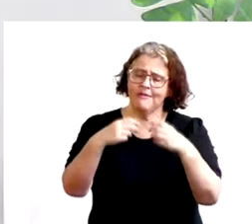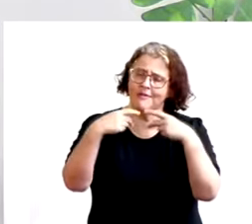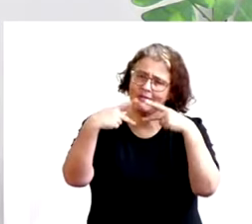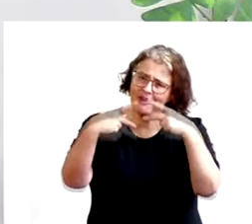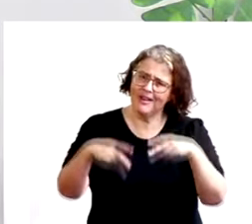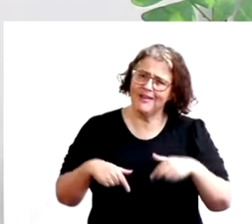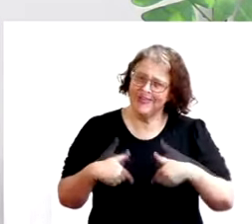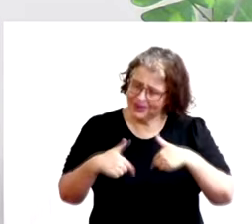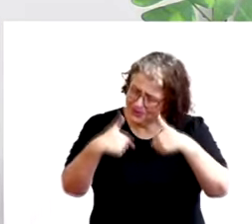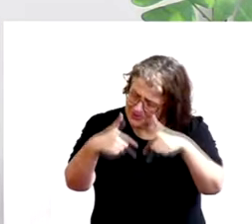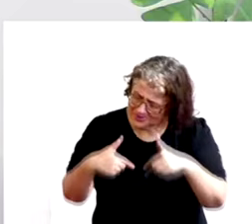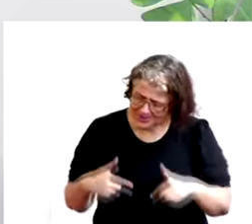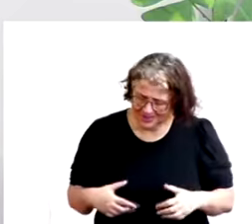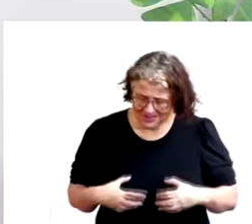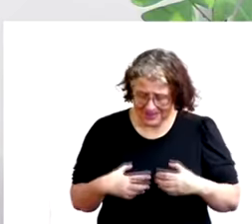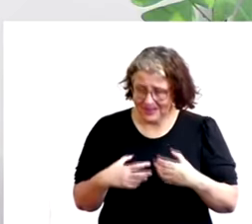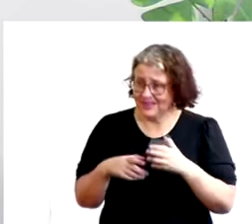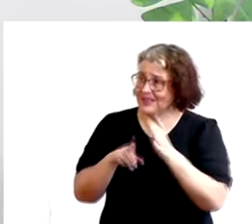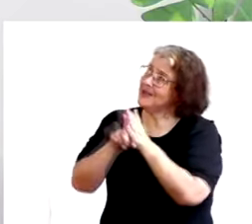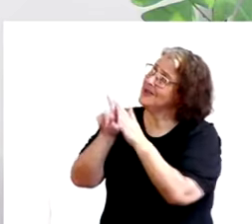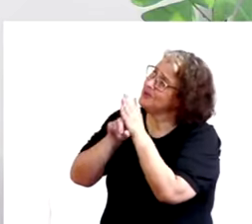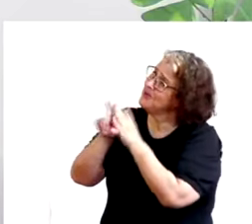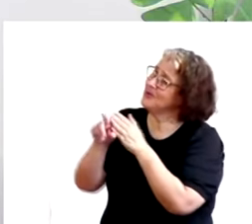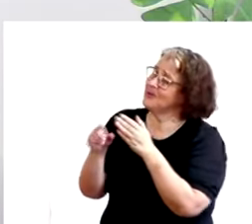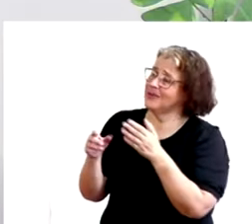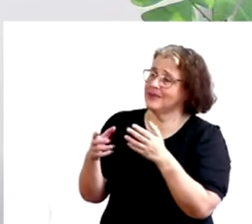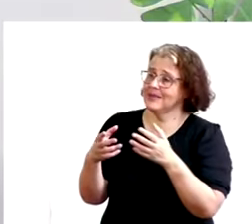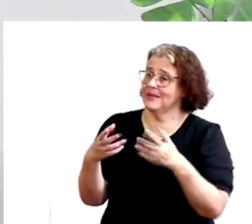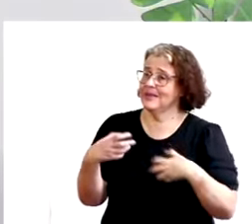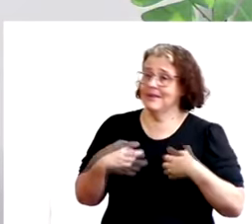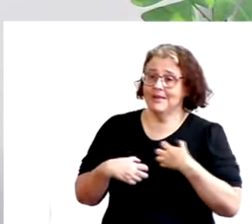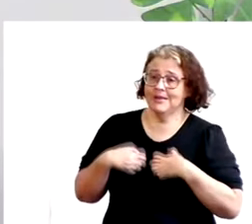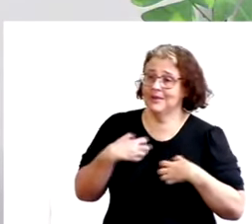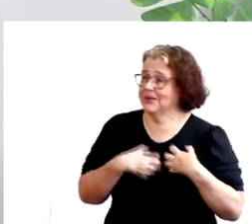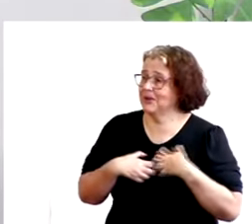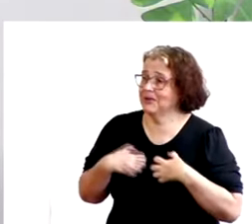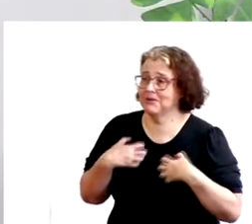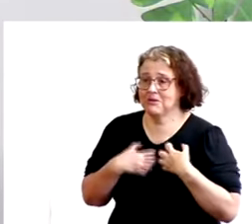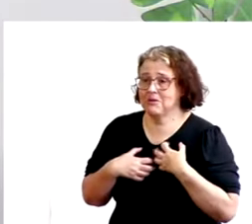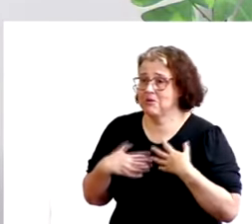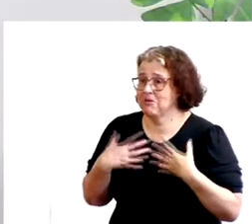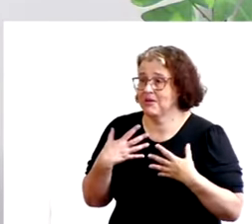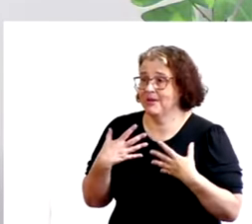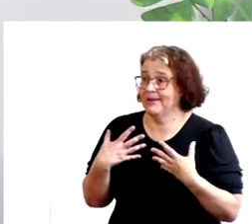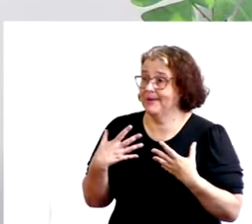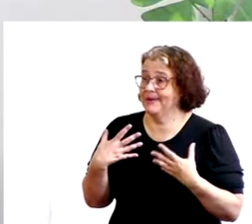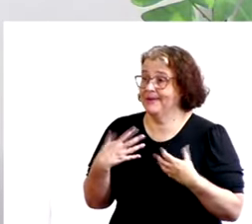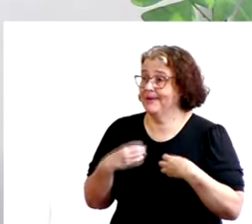a sua inabilidade de encontrar respostas satisfatórias